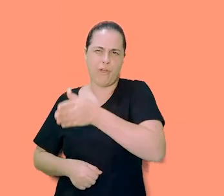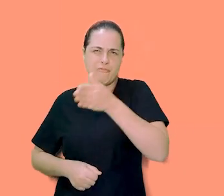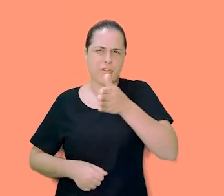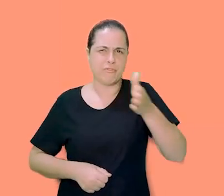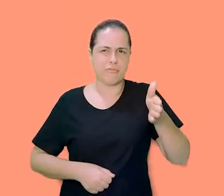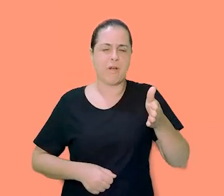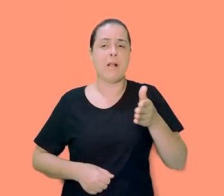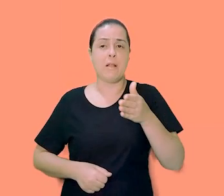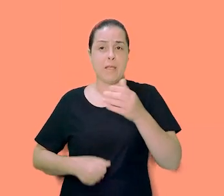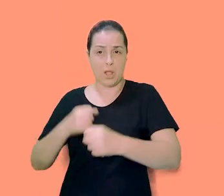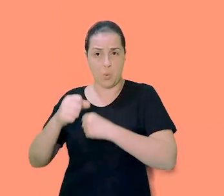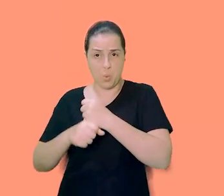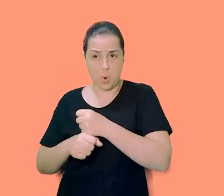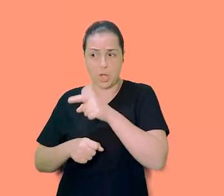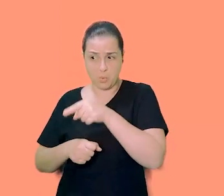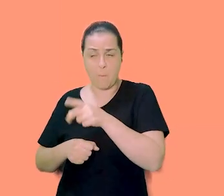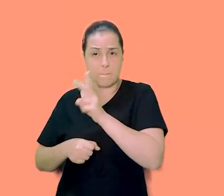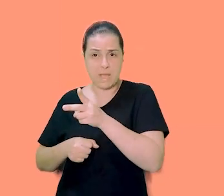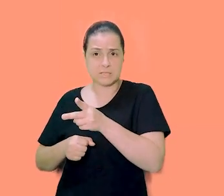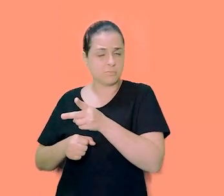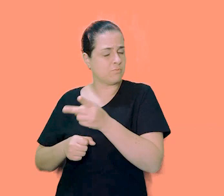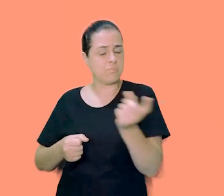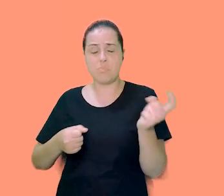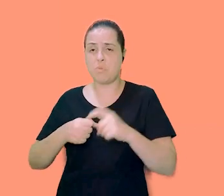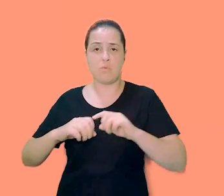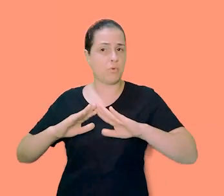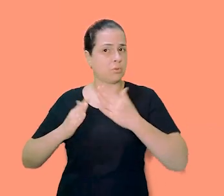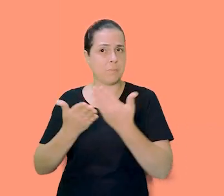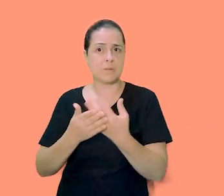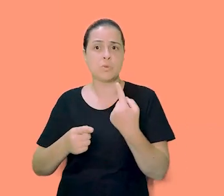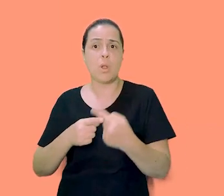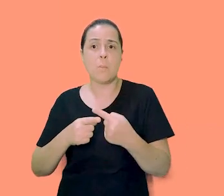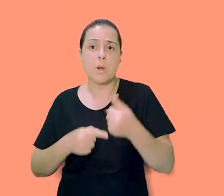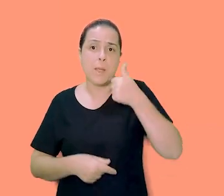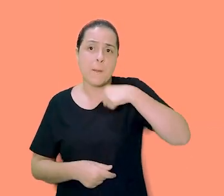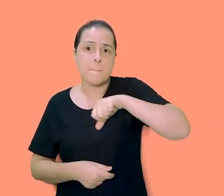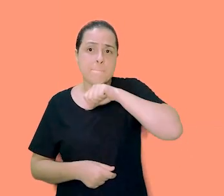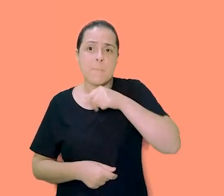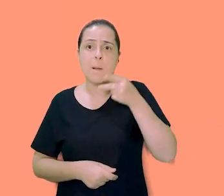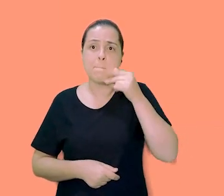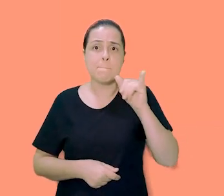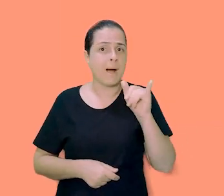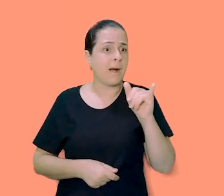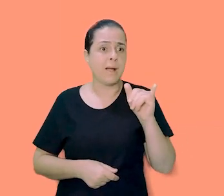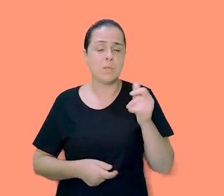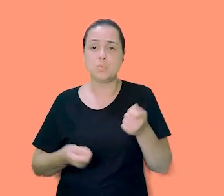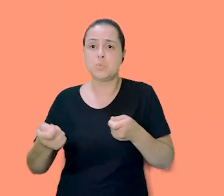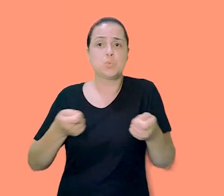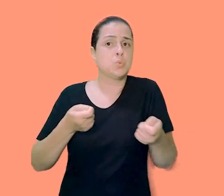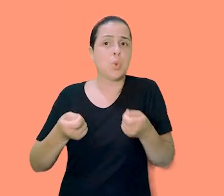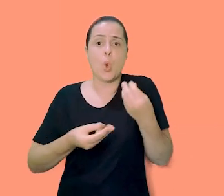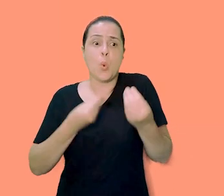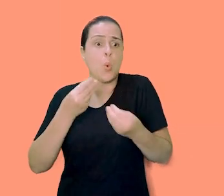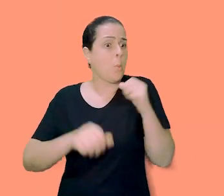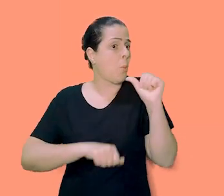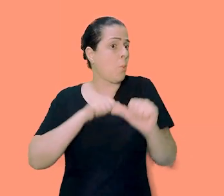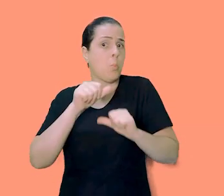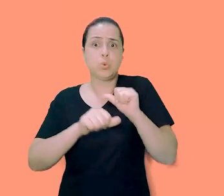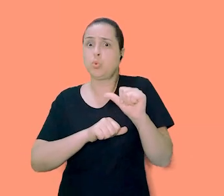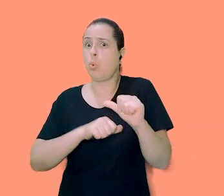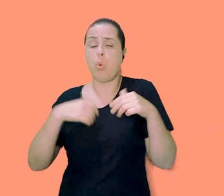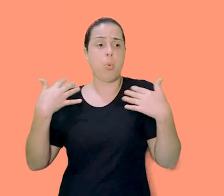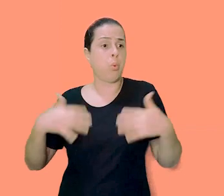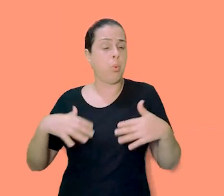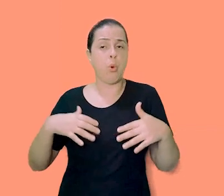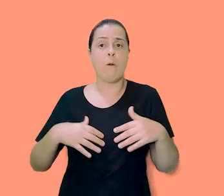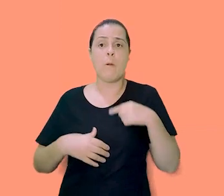ano eu não voltei para a escola, até porque os meus pais, eles não conseguiram lidar com tantas mudanças, e eu acabei perdendo os 3 primeiros meses de aula,